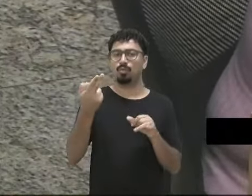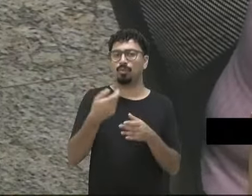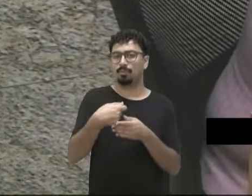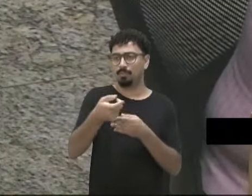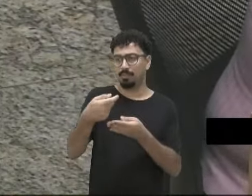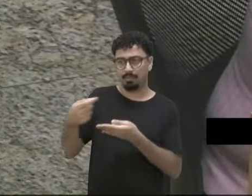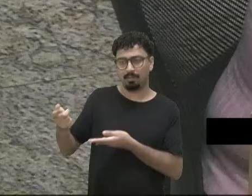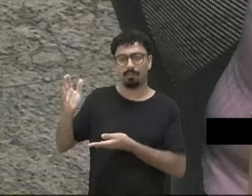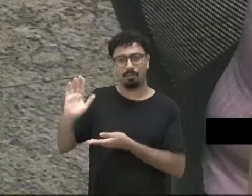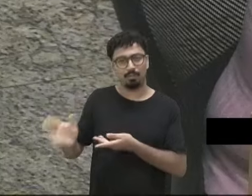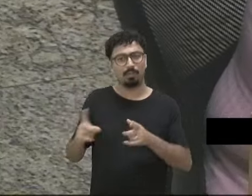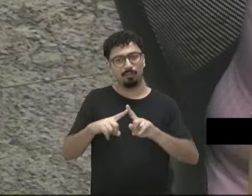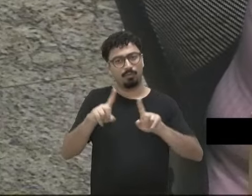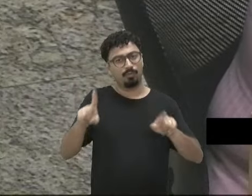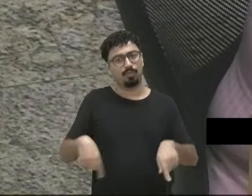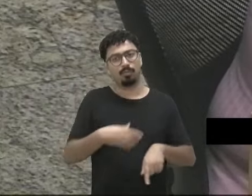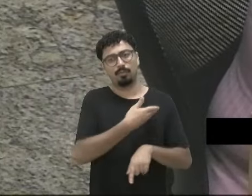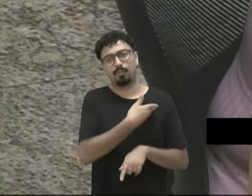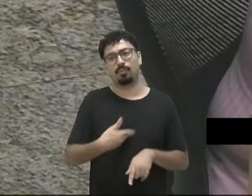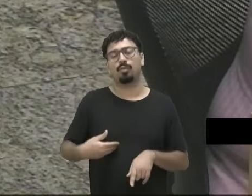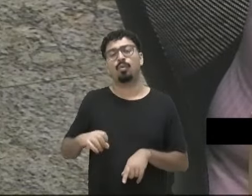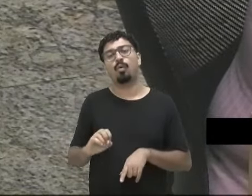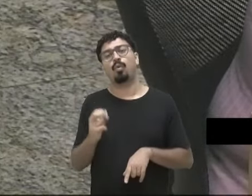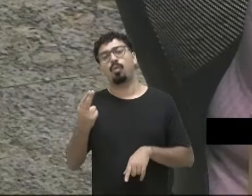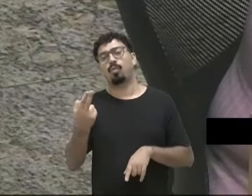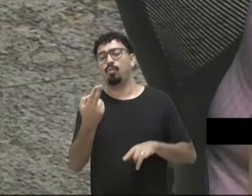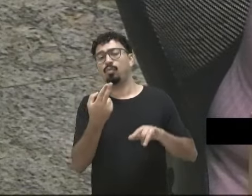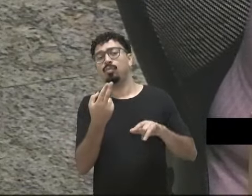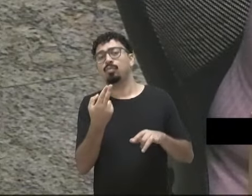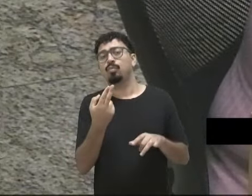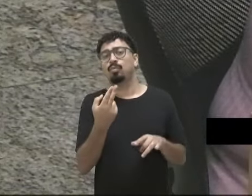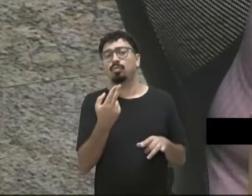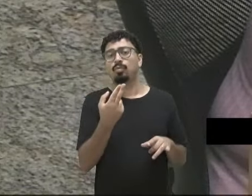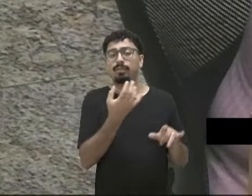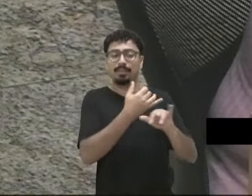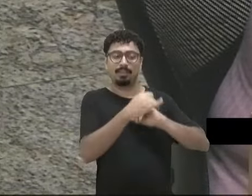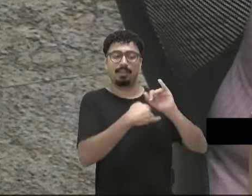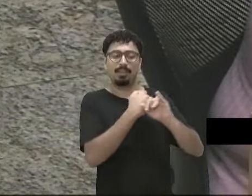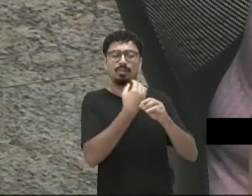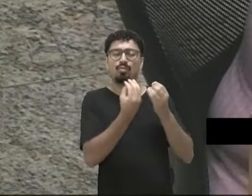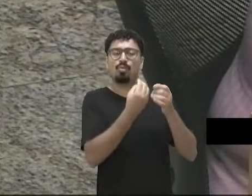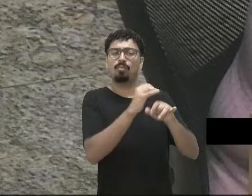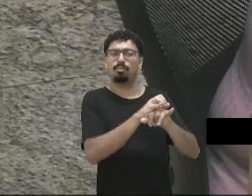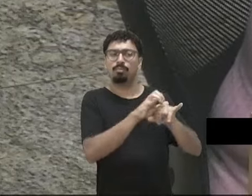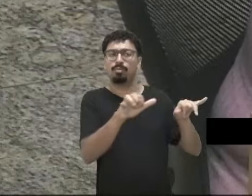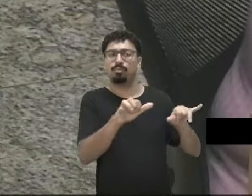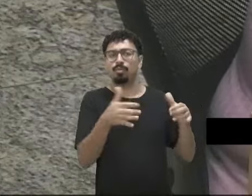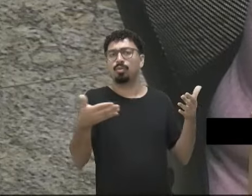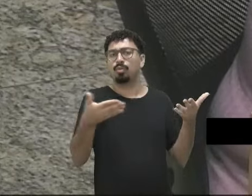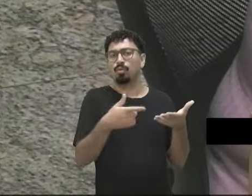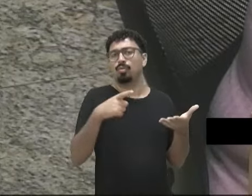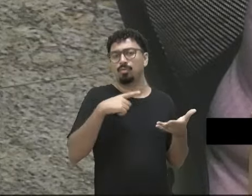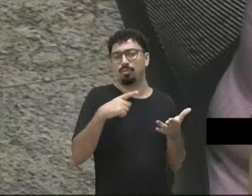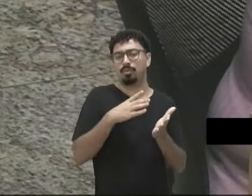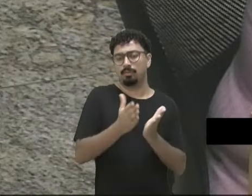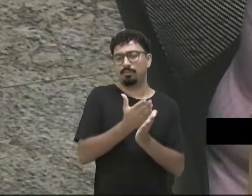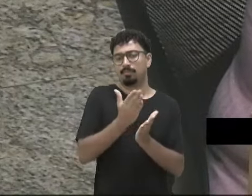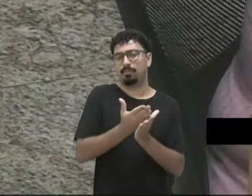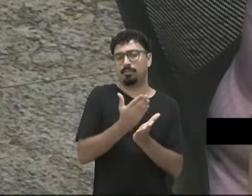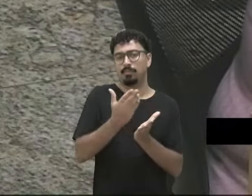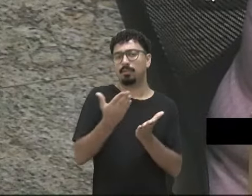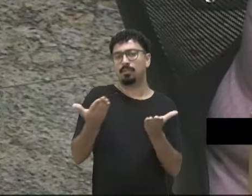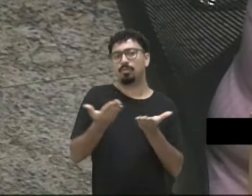distribuída para os servidores? E se ela está só online, como o servidor foi comunicado que hoje existe no portal, hoje, não,